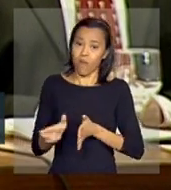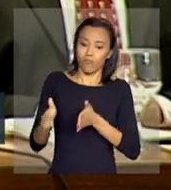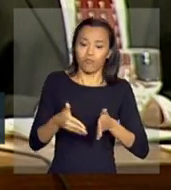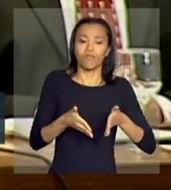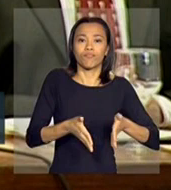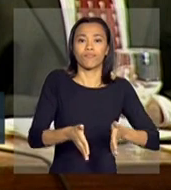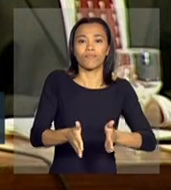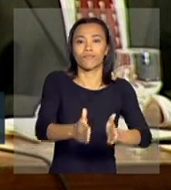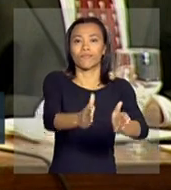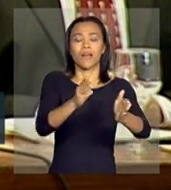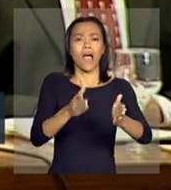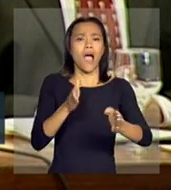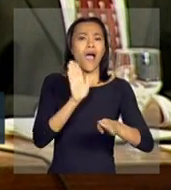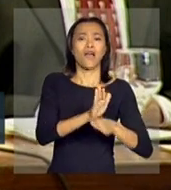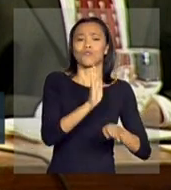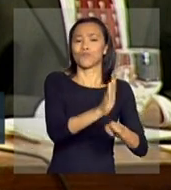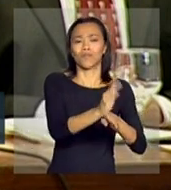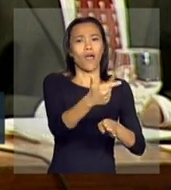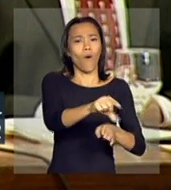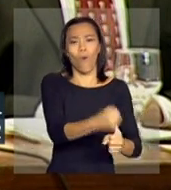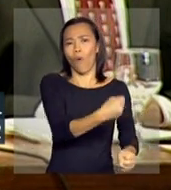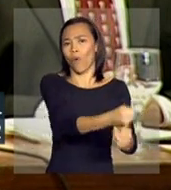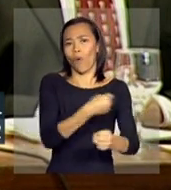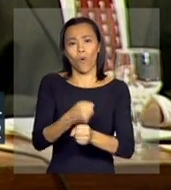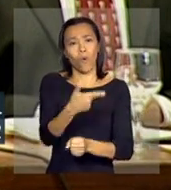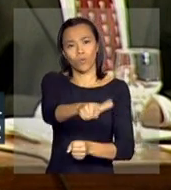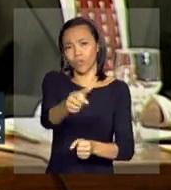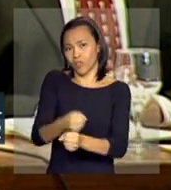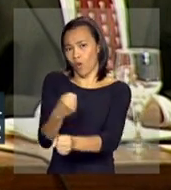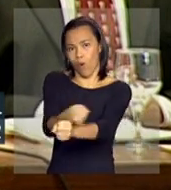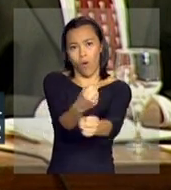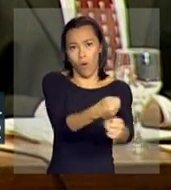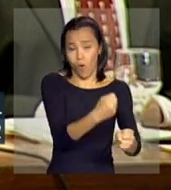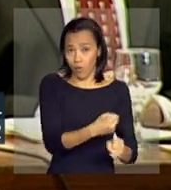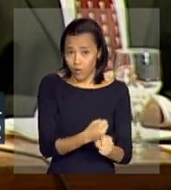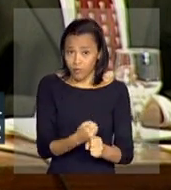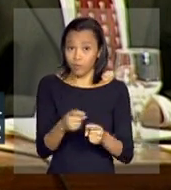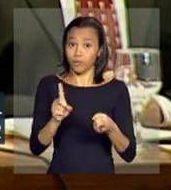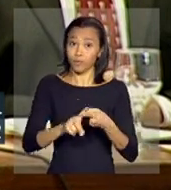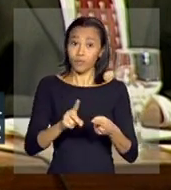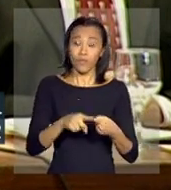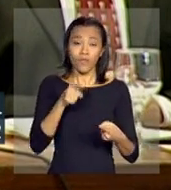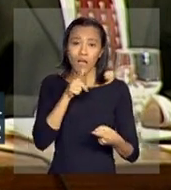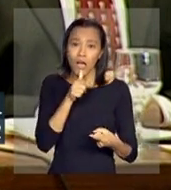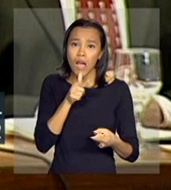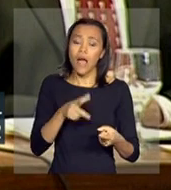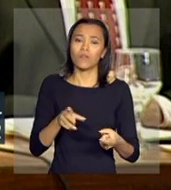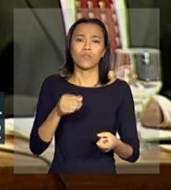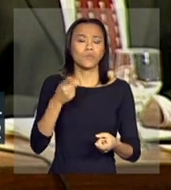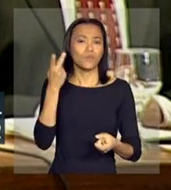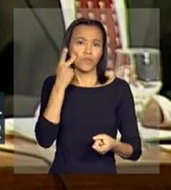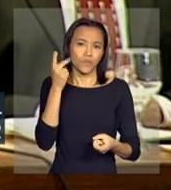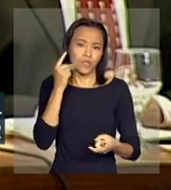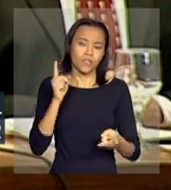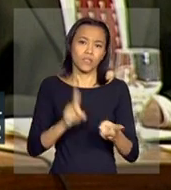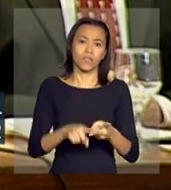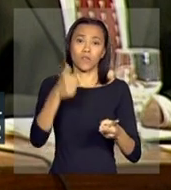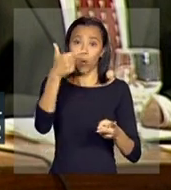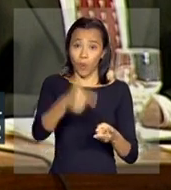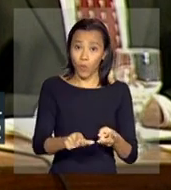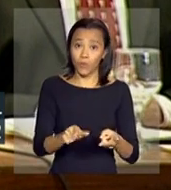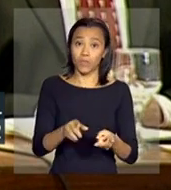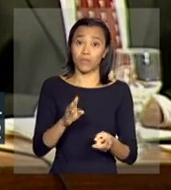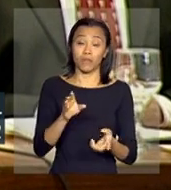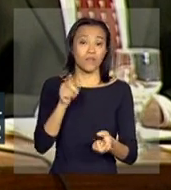a importantes outras obras, como é o caso do Cinturão das Águas do Ceará, como é o caso da Vertentes Litorâneas